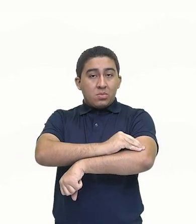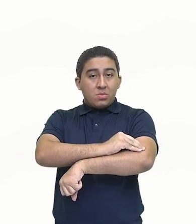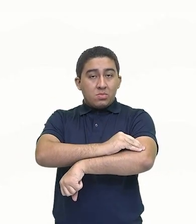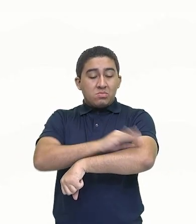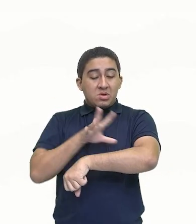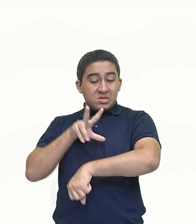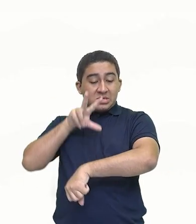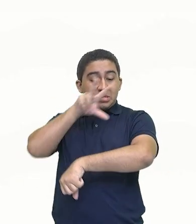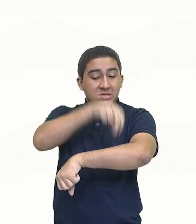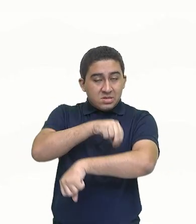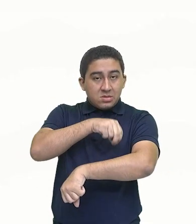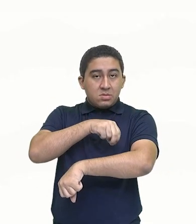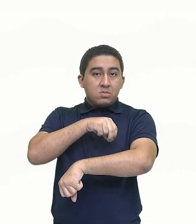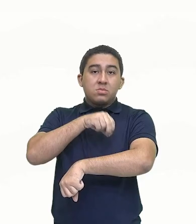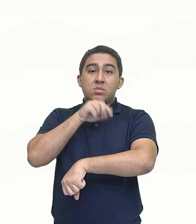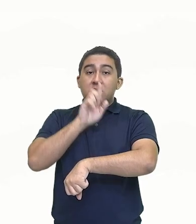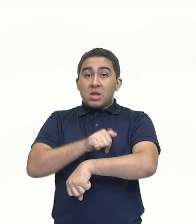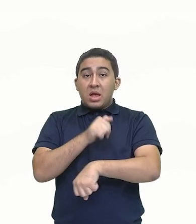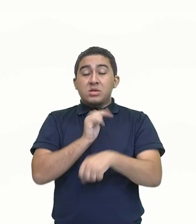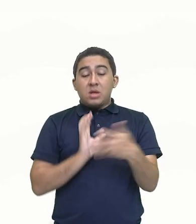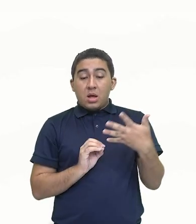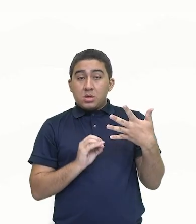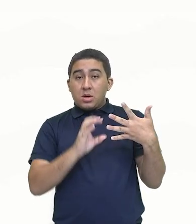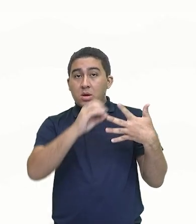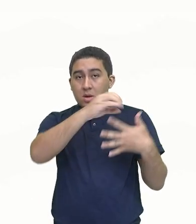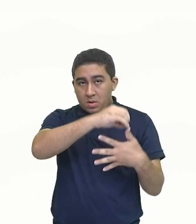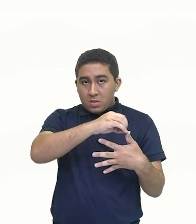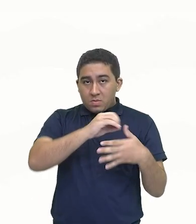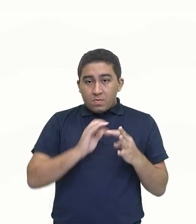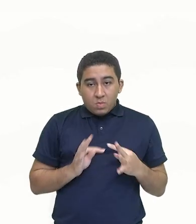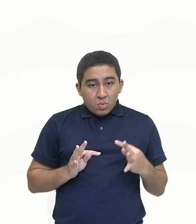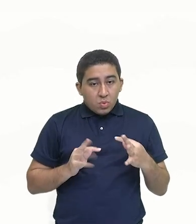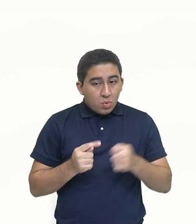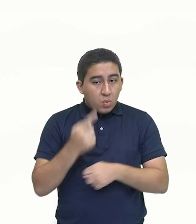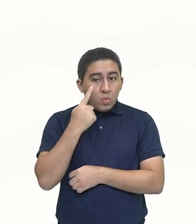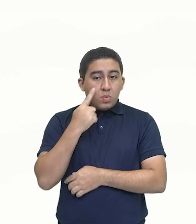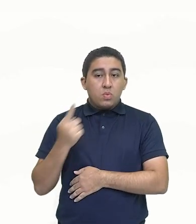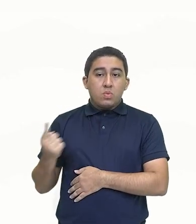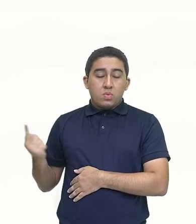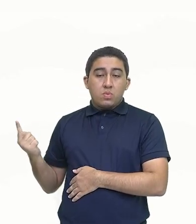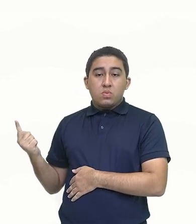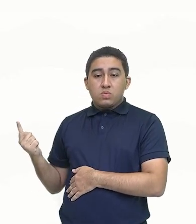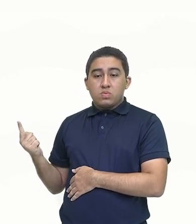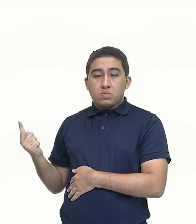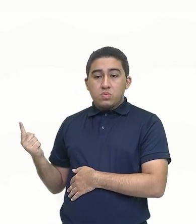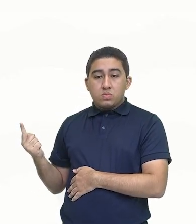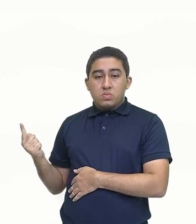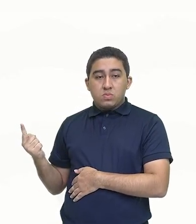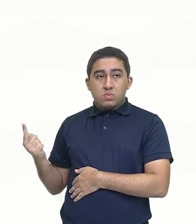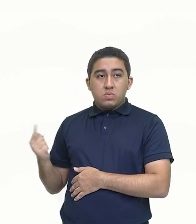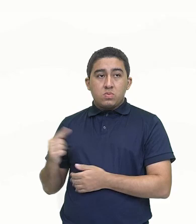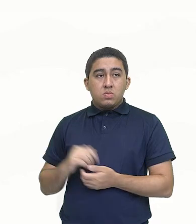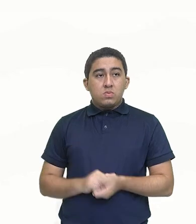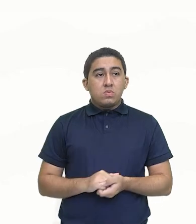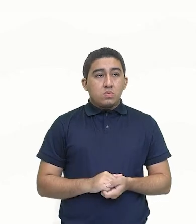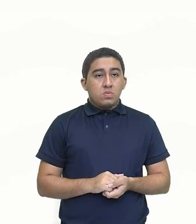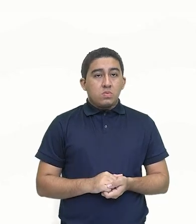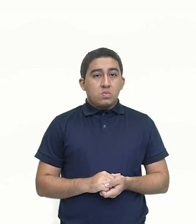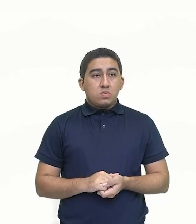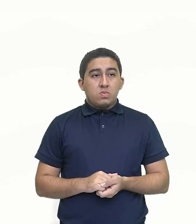exemplo, nesta cadeia trófica. E todos esses, vejam,